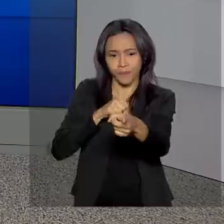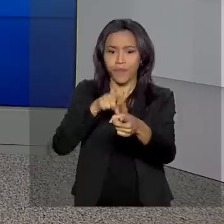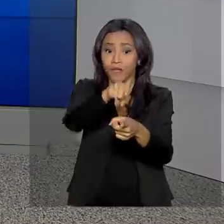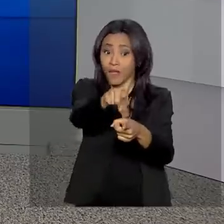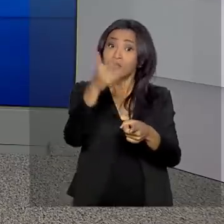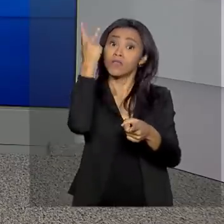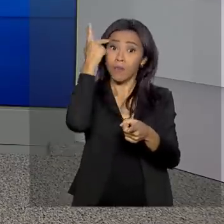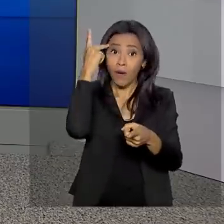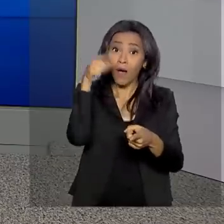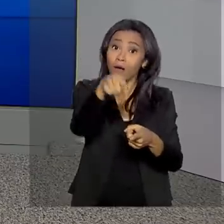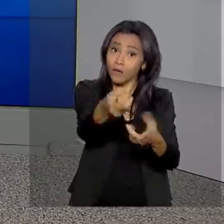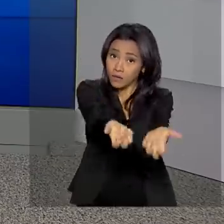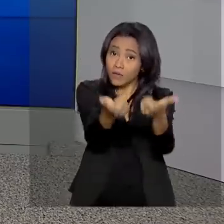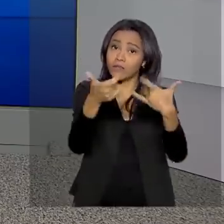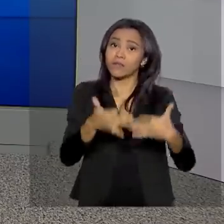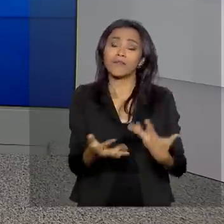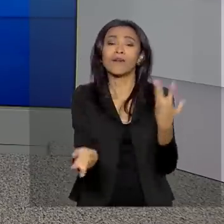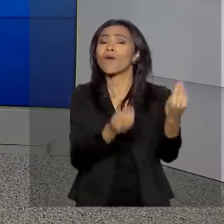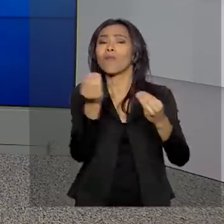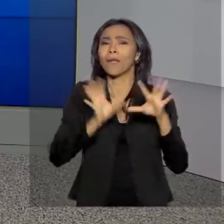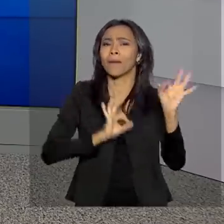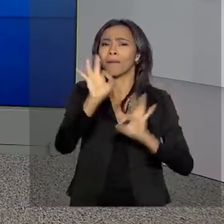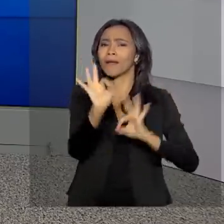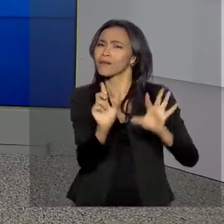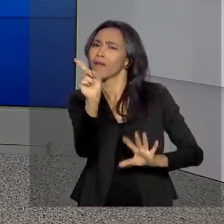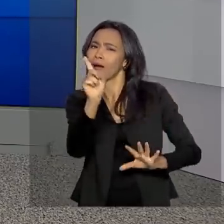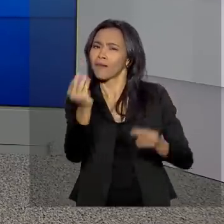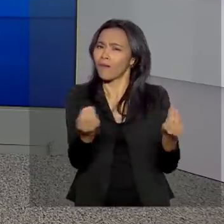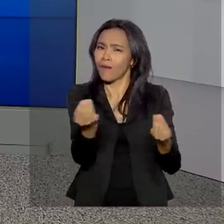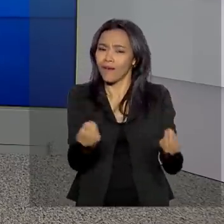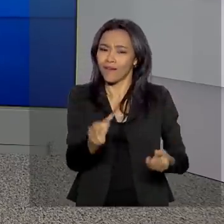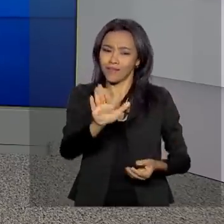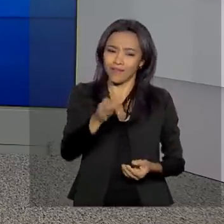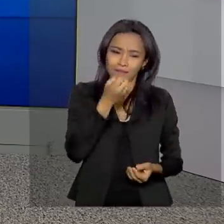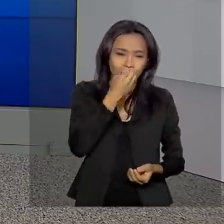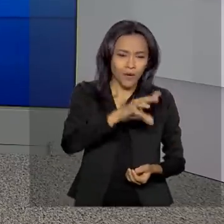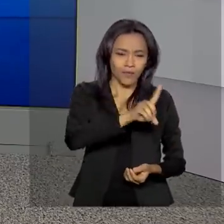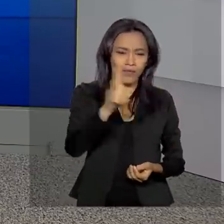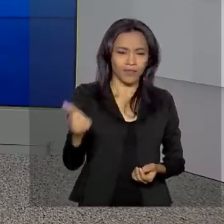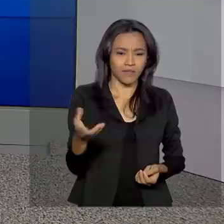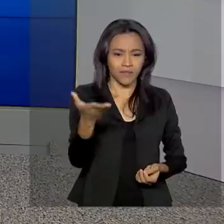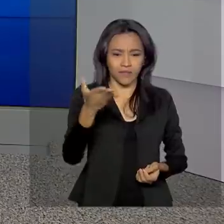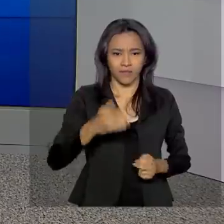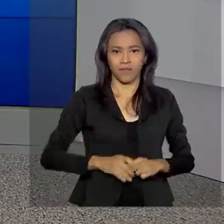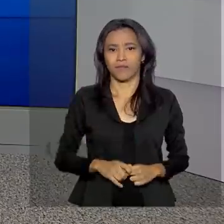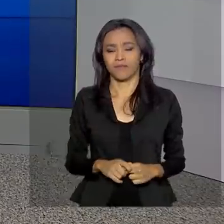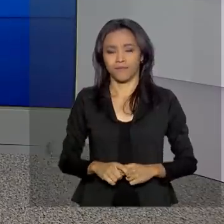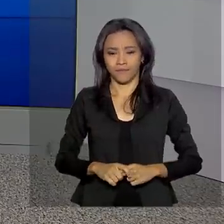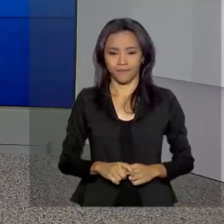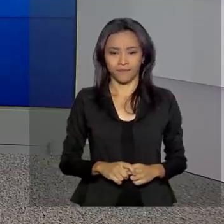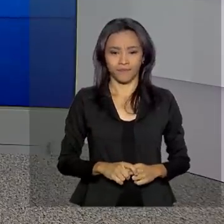lá em são paulo e conta pra gente como é que é a preparação com o fla ricardo bom dia pra você